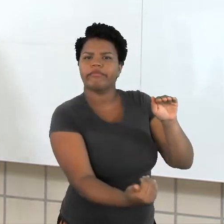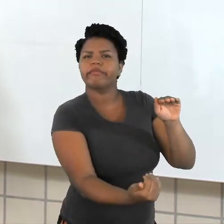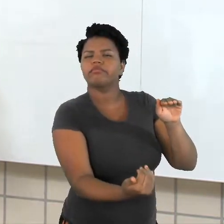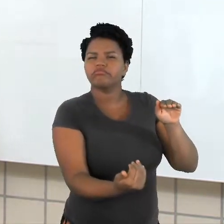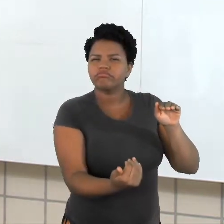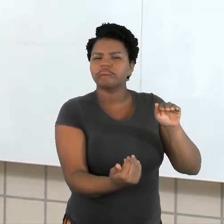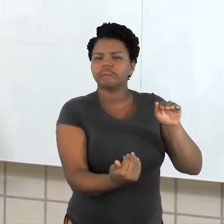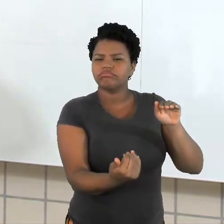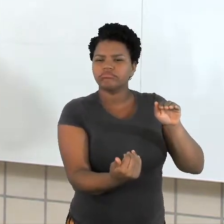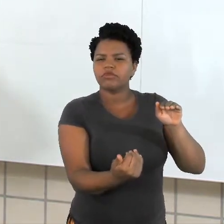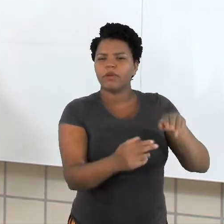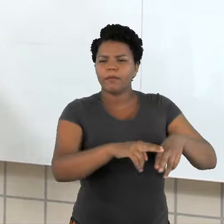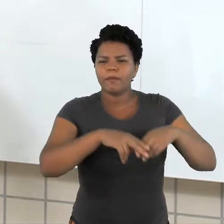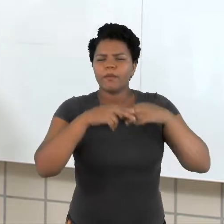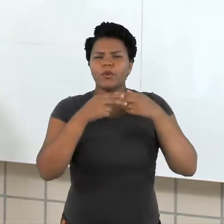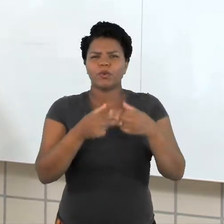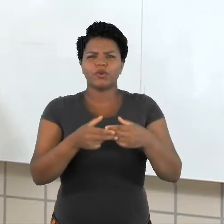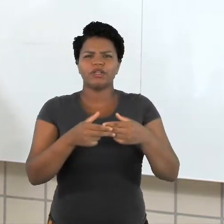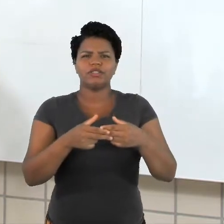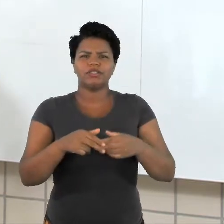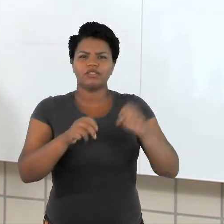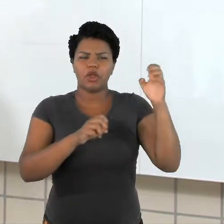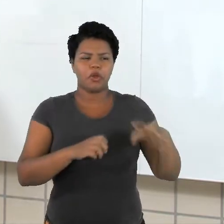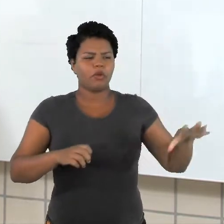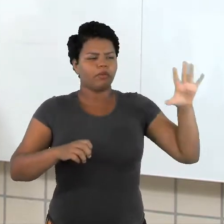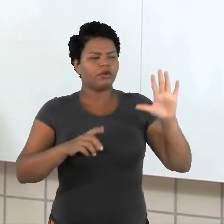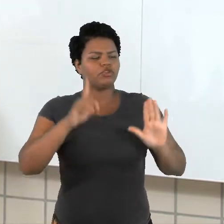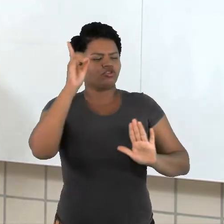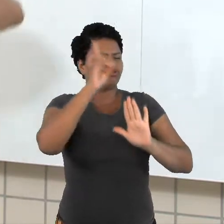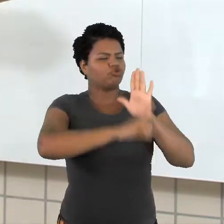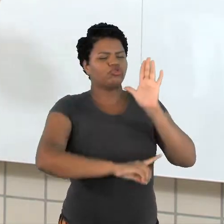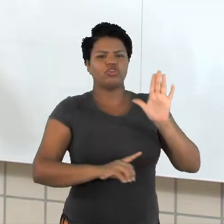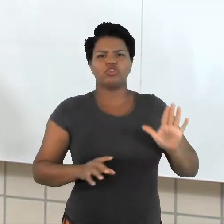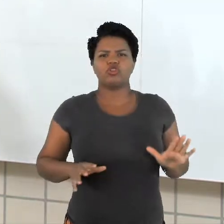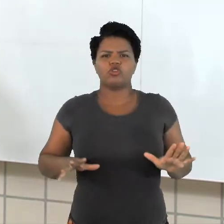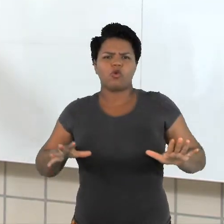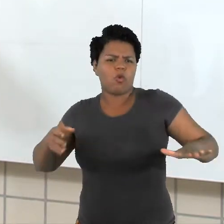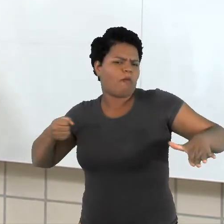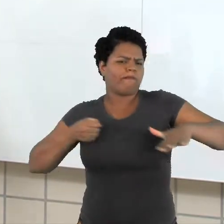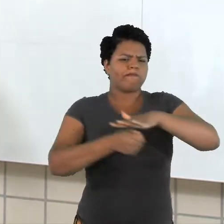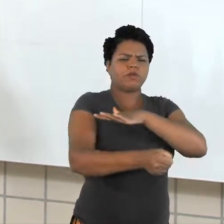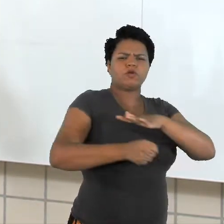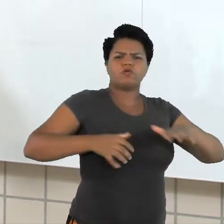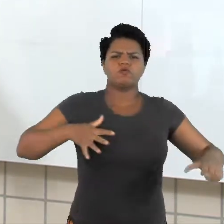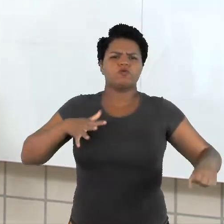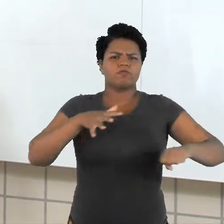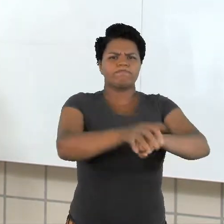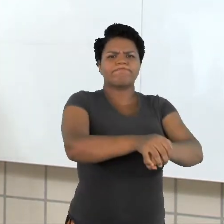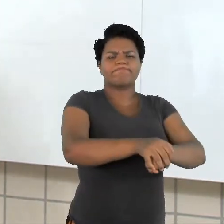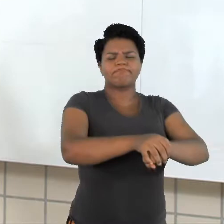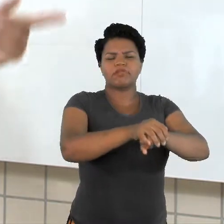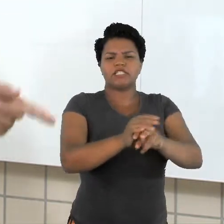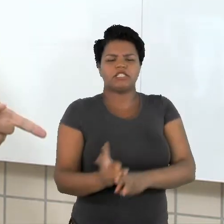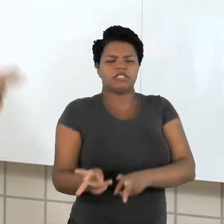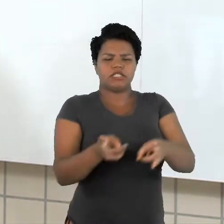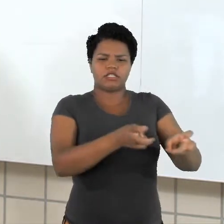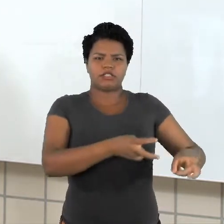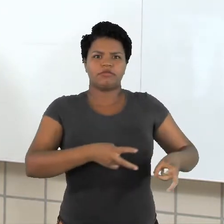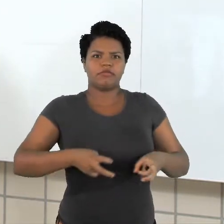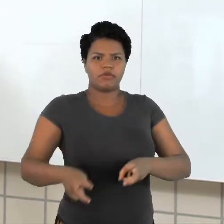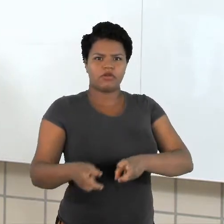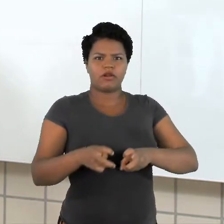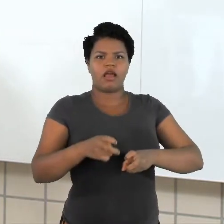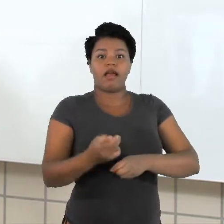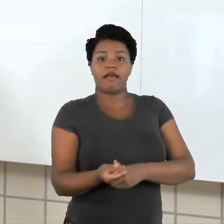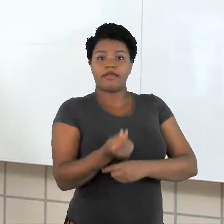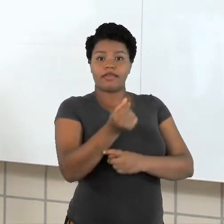os europeus tinham todo o direito de ocupar, dominar e explorar as riquezas que haviam naquele território.